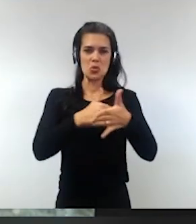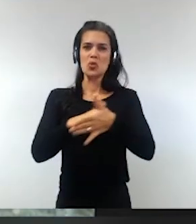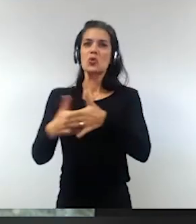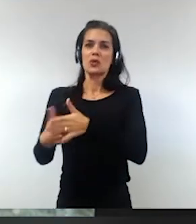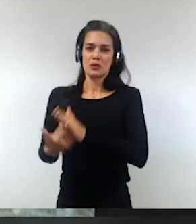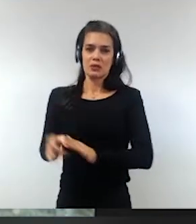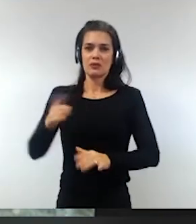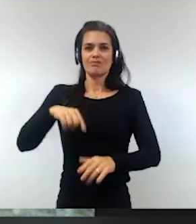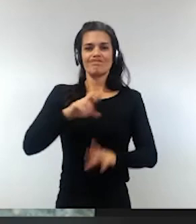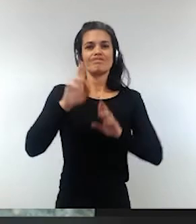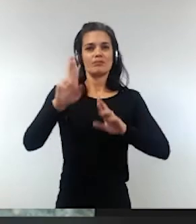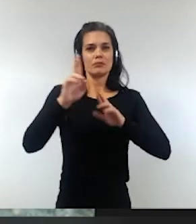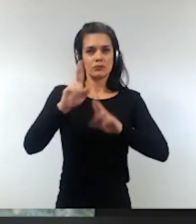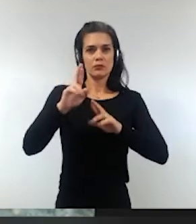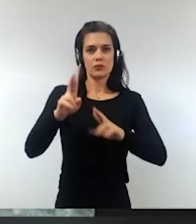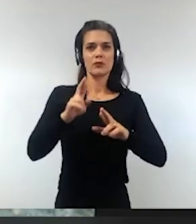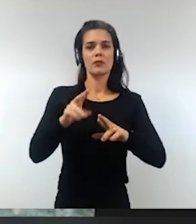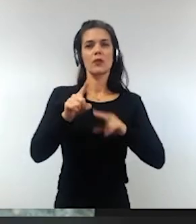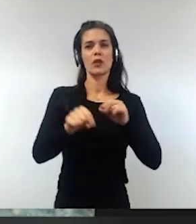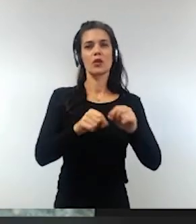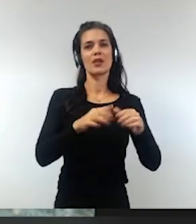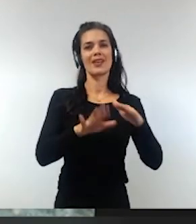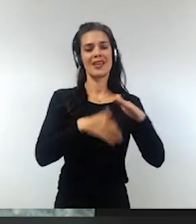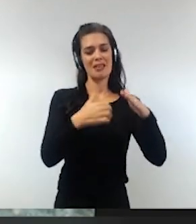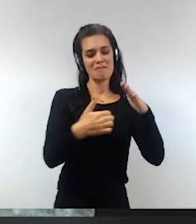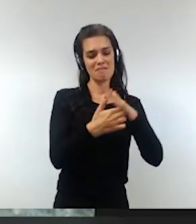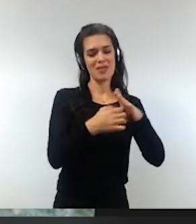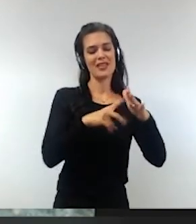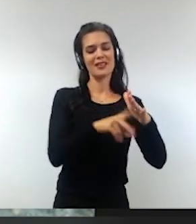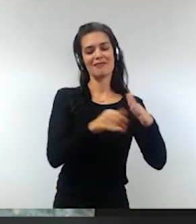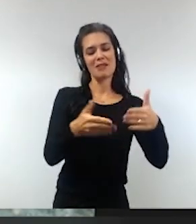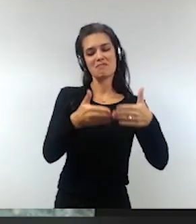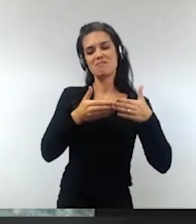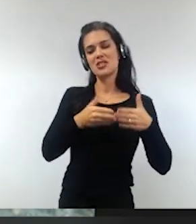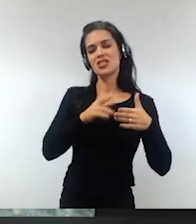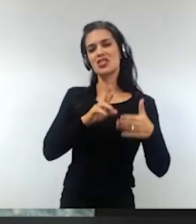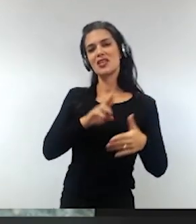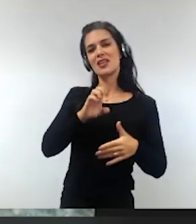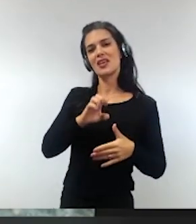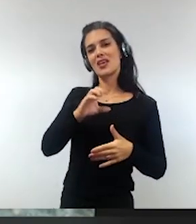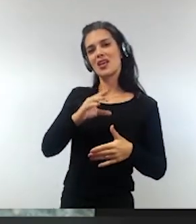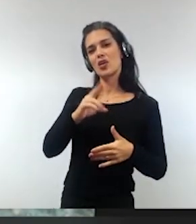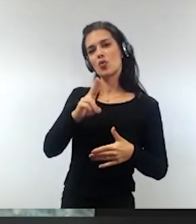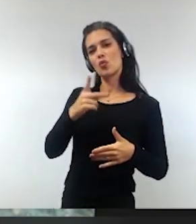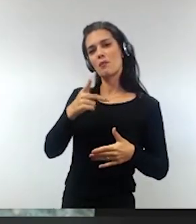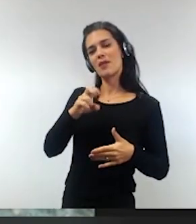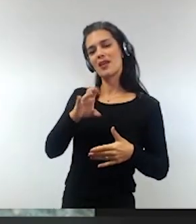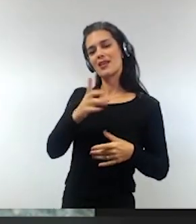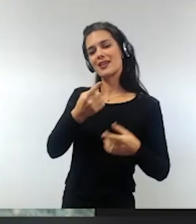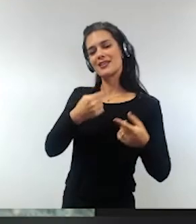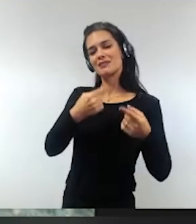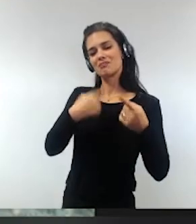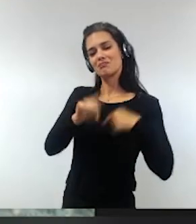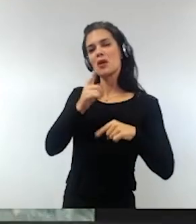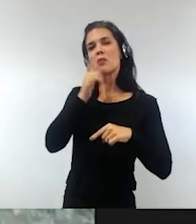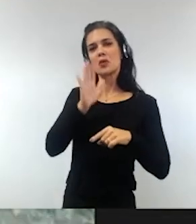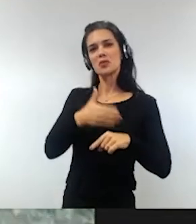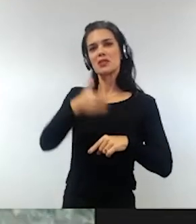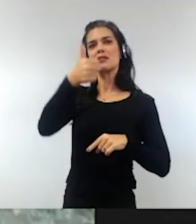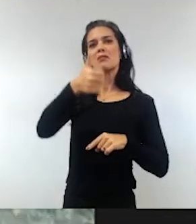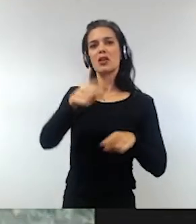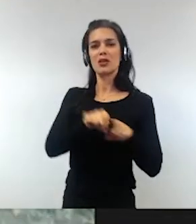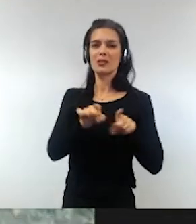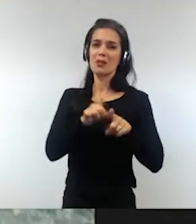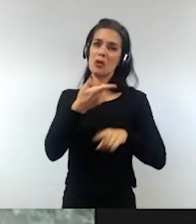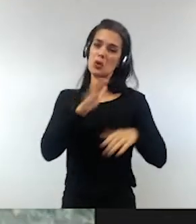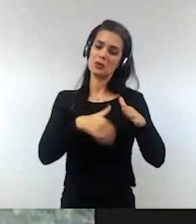né, infelizmente, um pedido de recuperação judicial muito grande e pedido de falências também, além daquelas empresas que efetivamente já